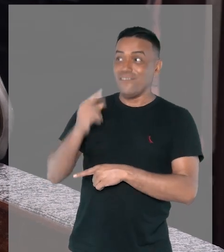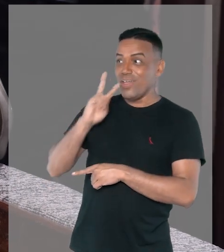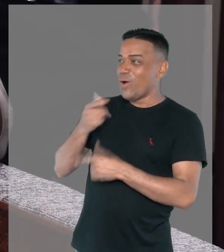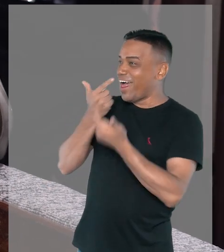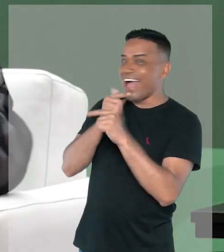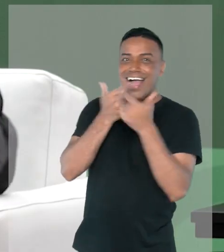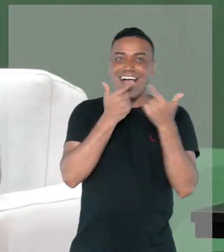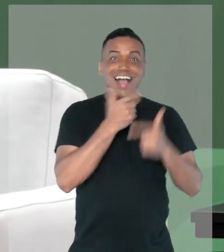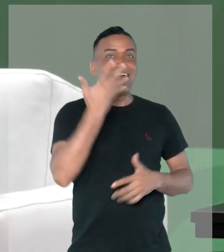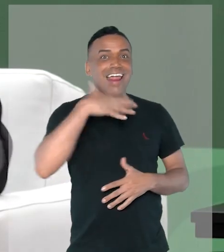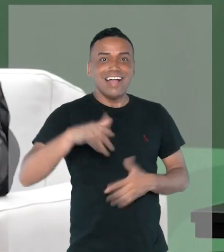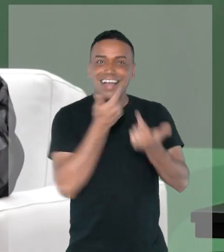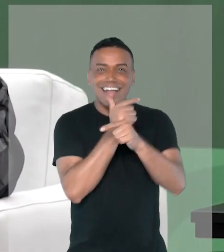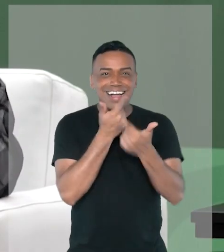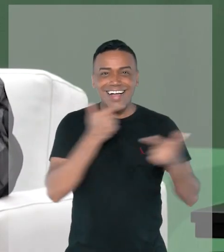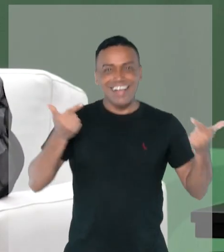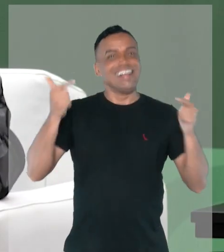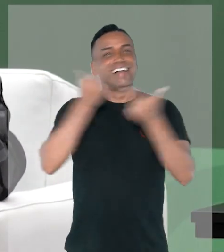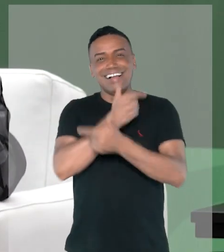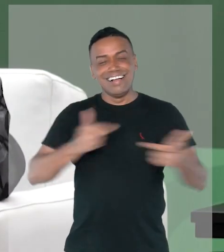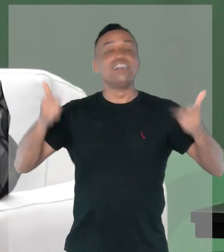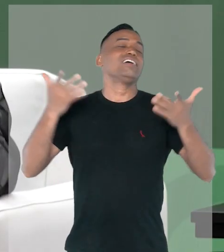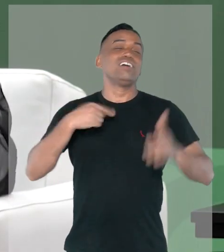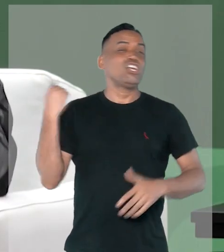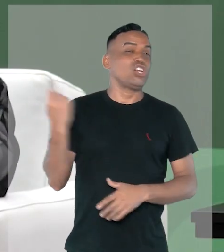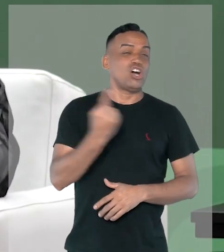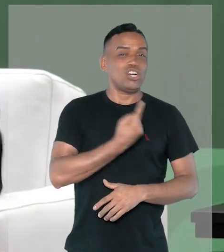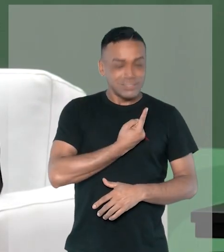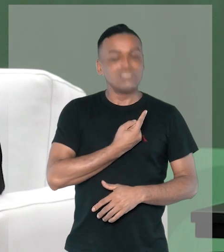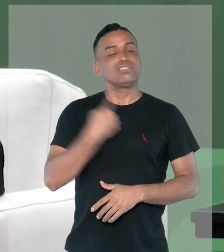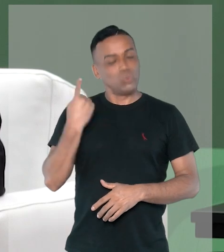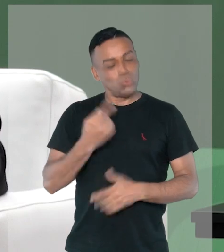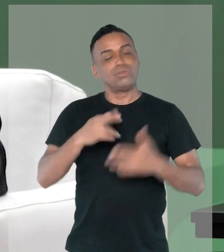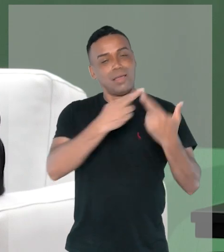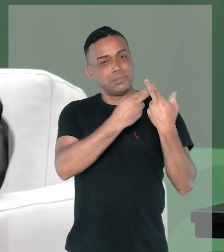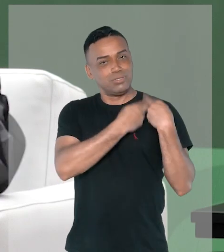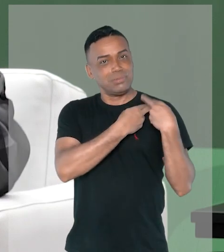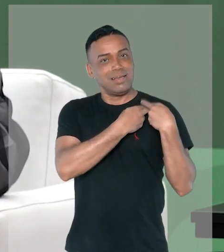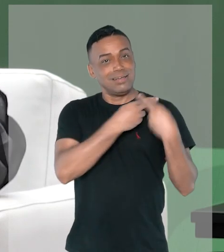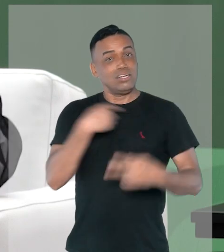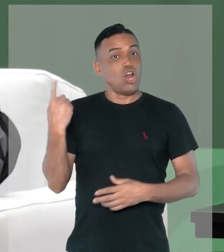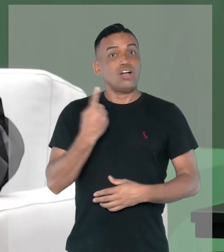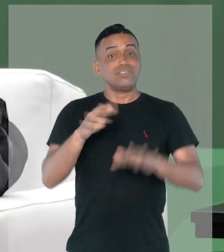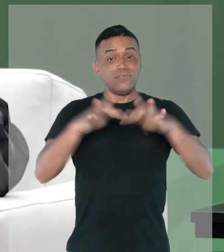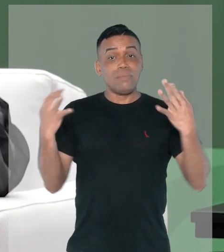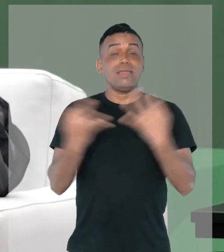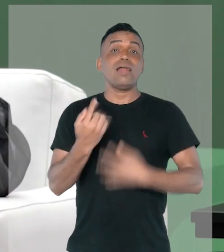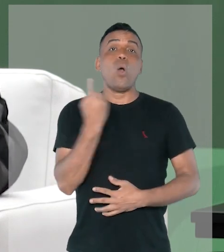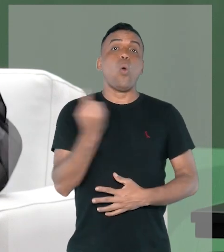E que, e que cabe a todos nós, né? Eu falo, nós somos uma única